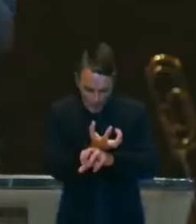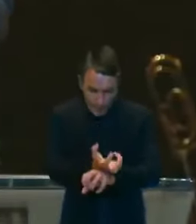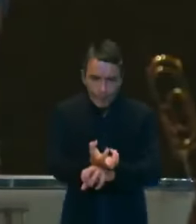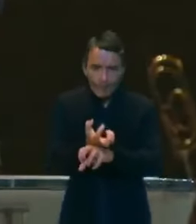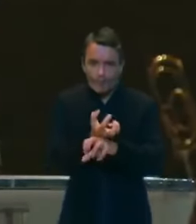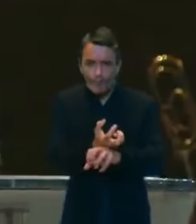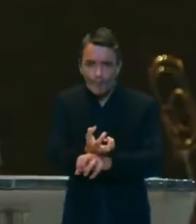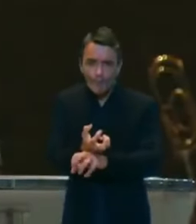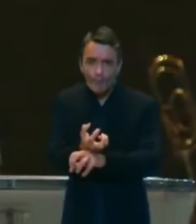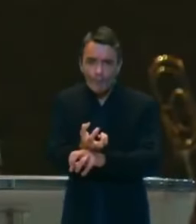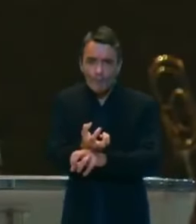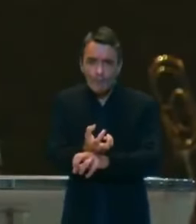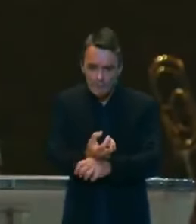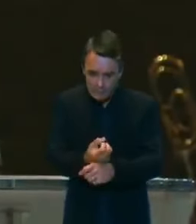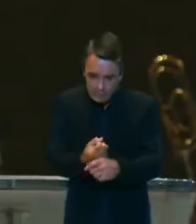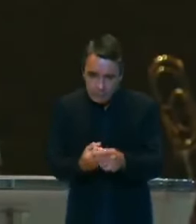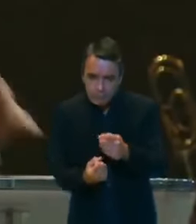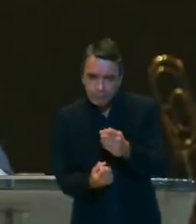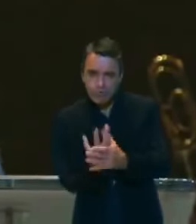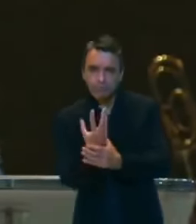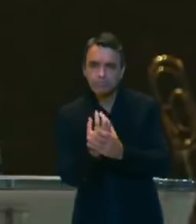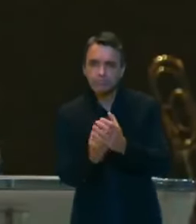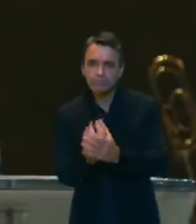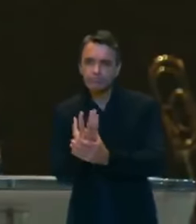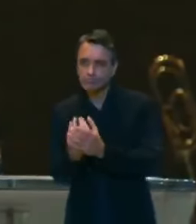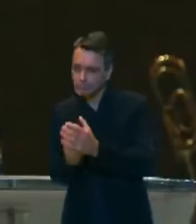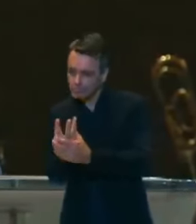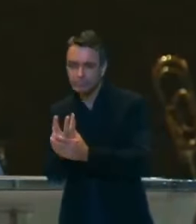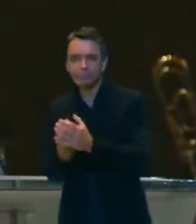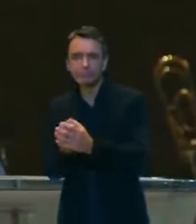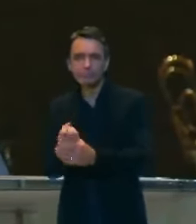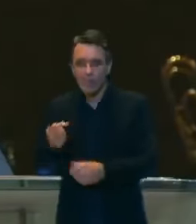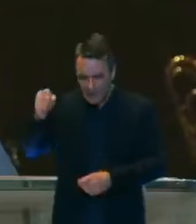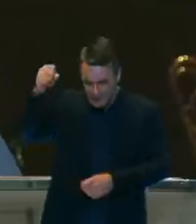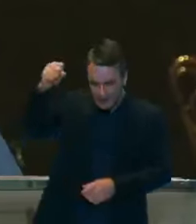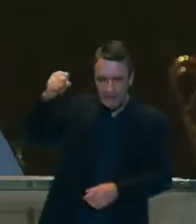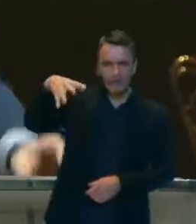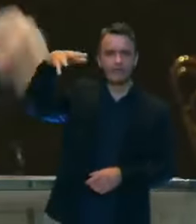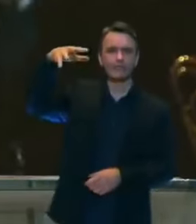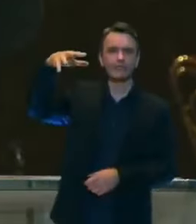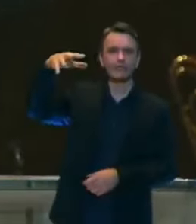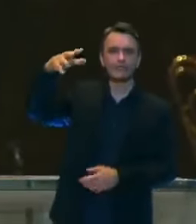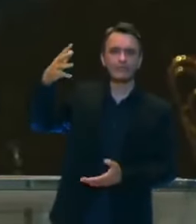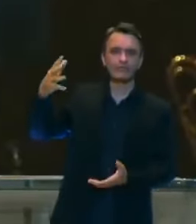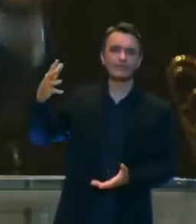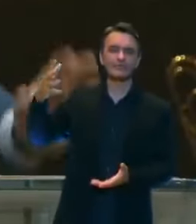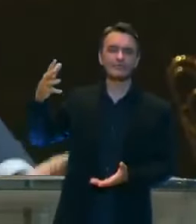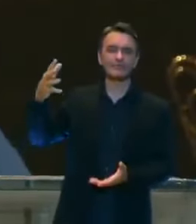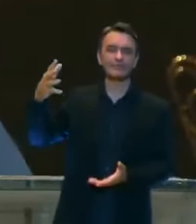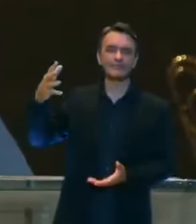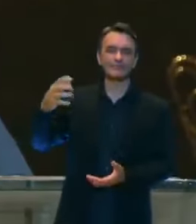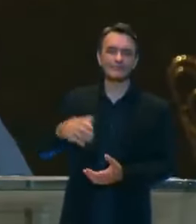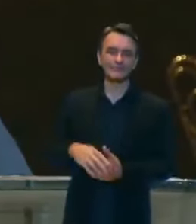gera coisas novas. Haja luz. Haja luz.